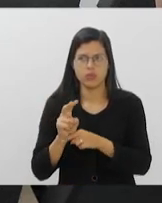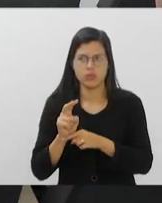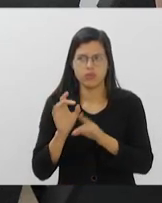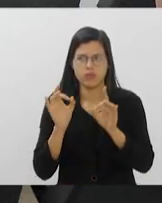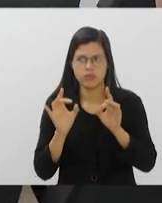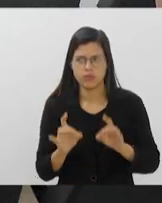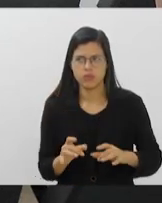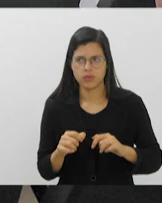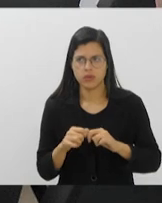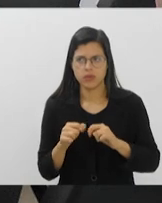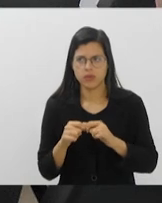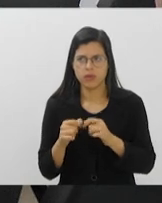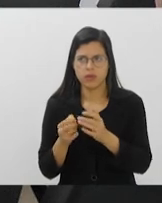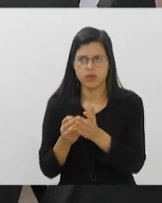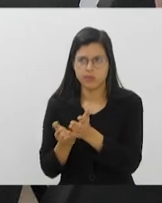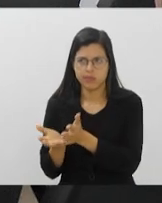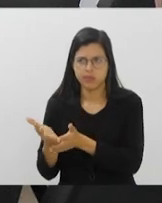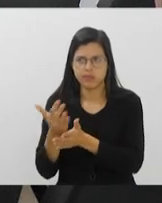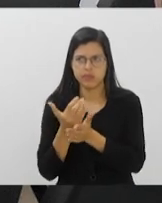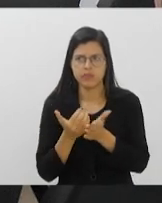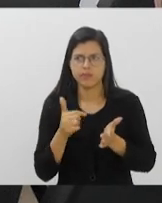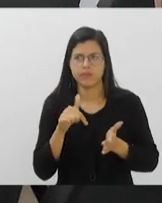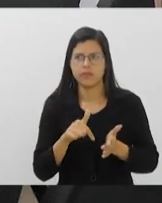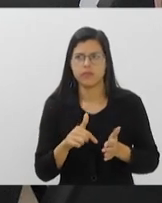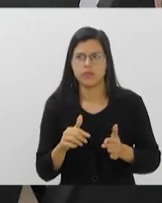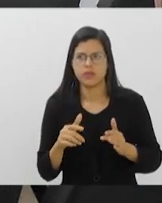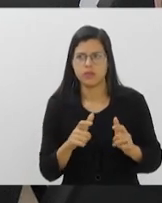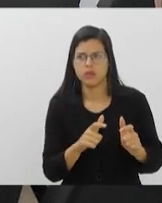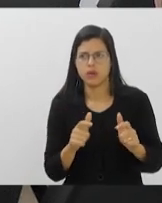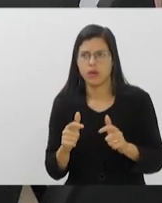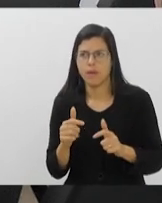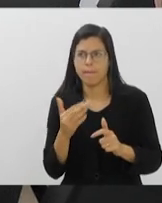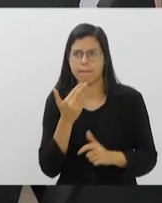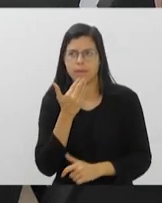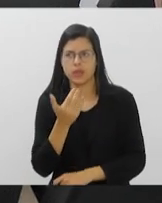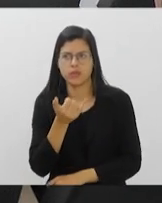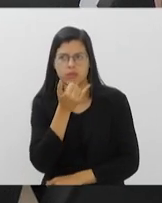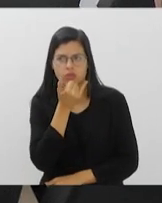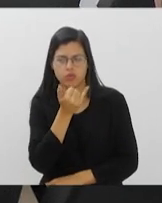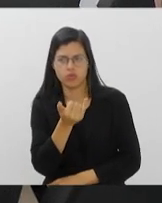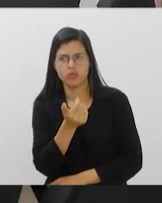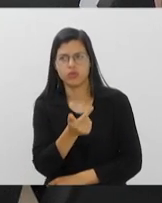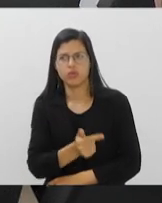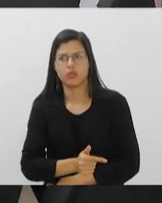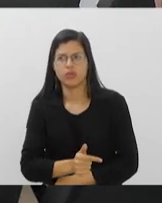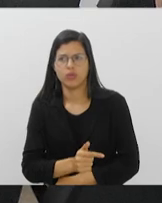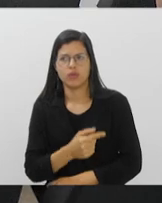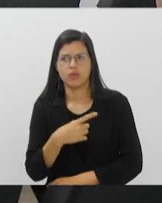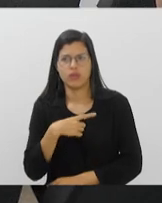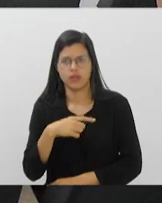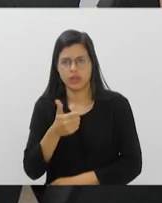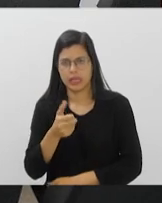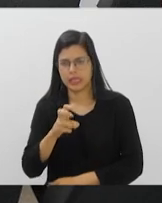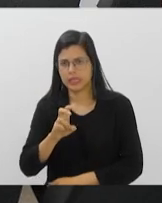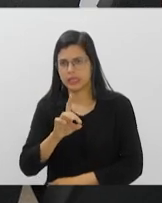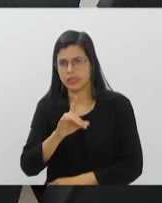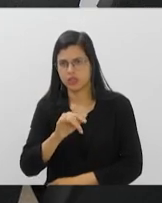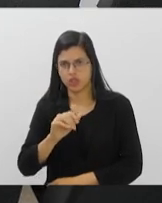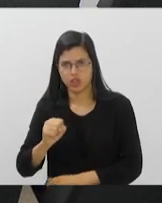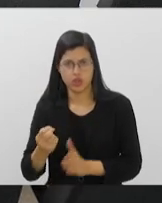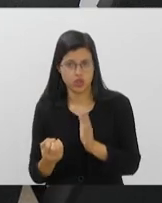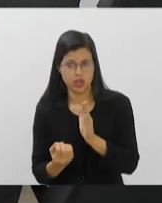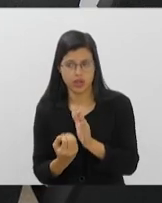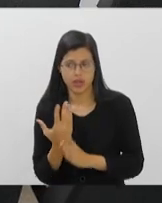levantamento desses abrigos eh peço desculpas mais uma vez mas como nós temos 15 dias de criação né